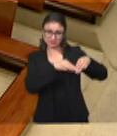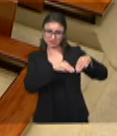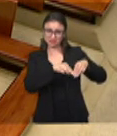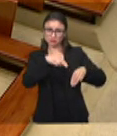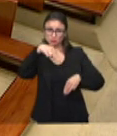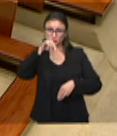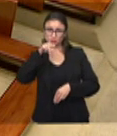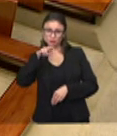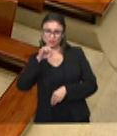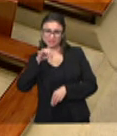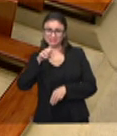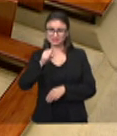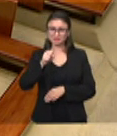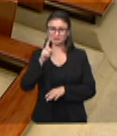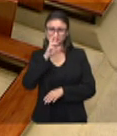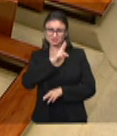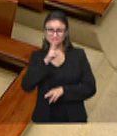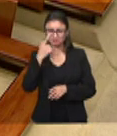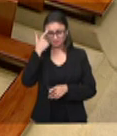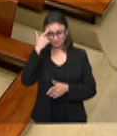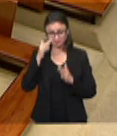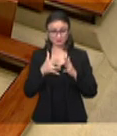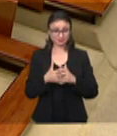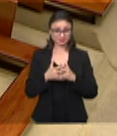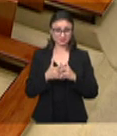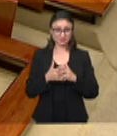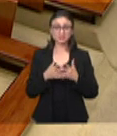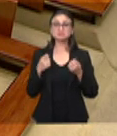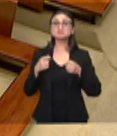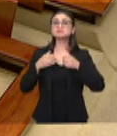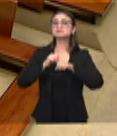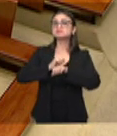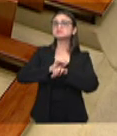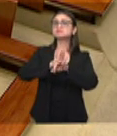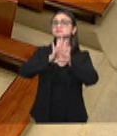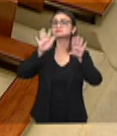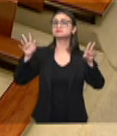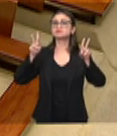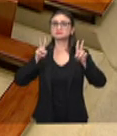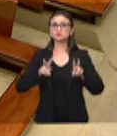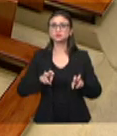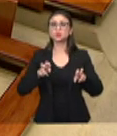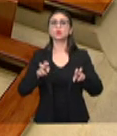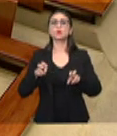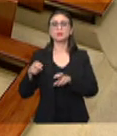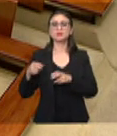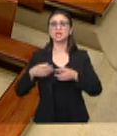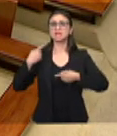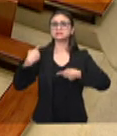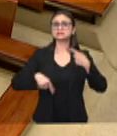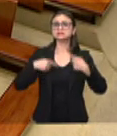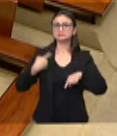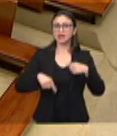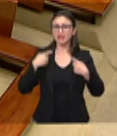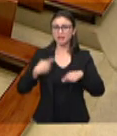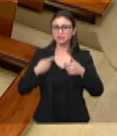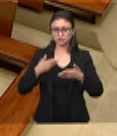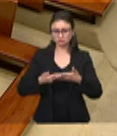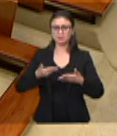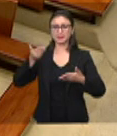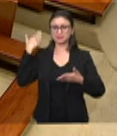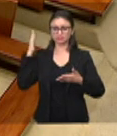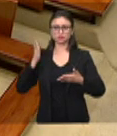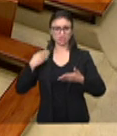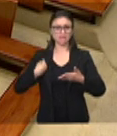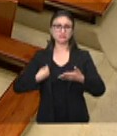senhora presidente, fazer uma explanação a respeito, logicamente, de todos os debates que já existiram em torno